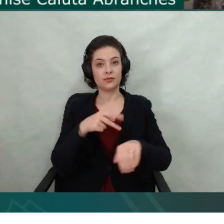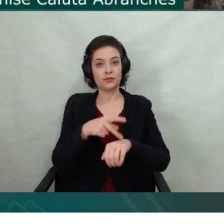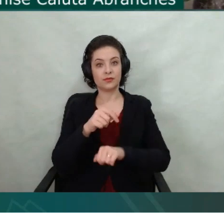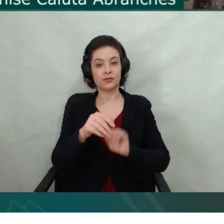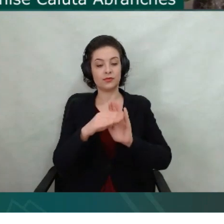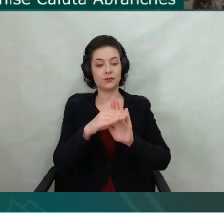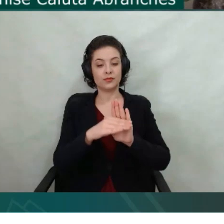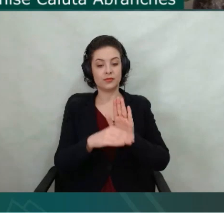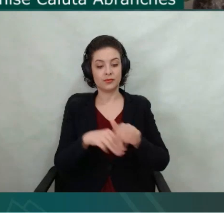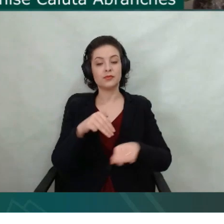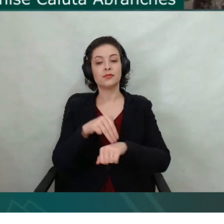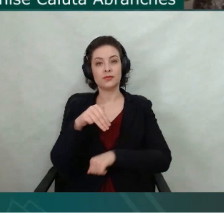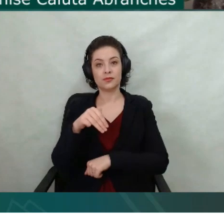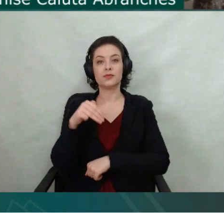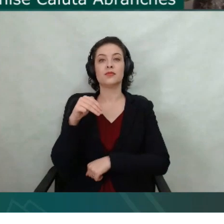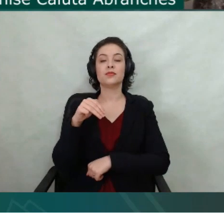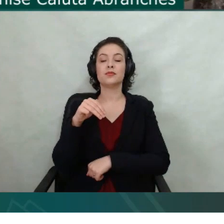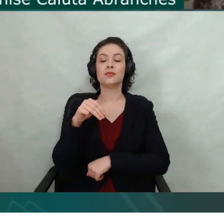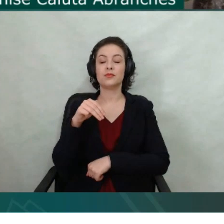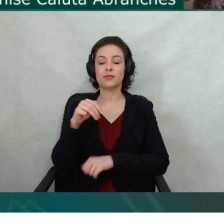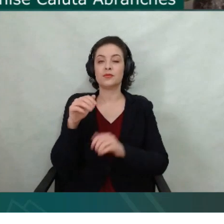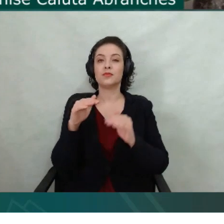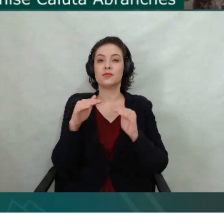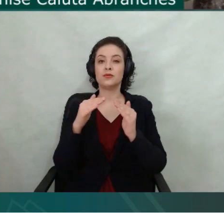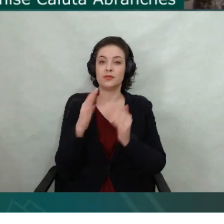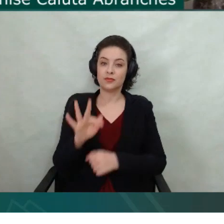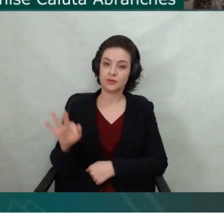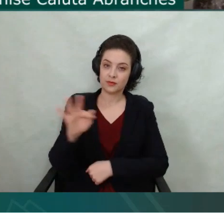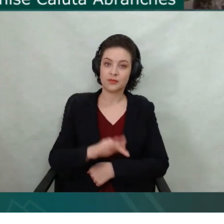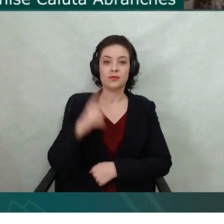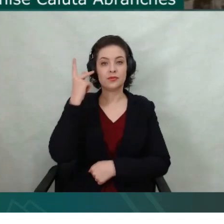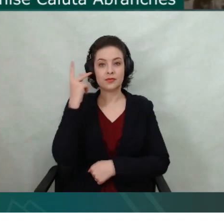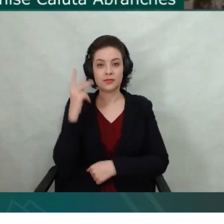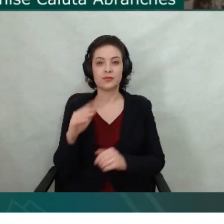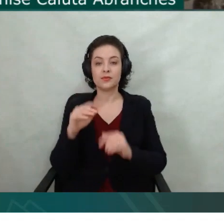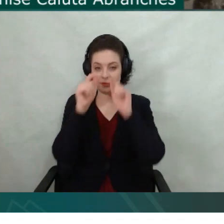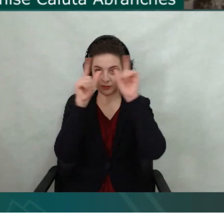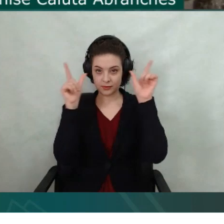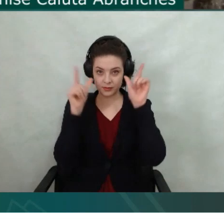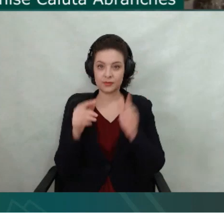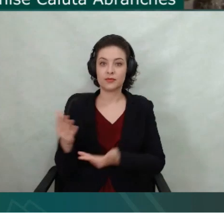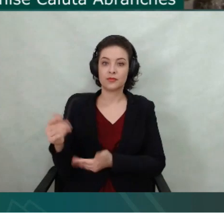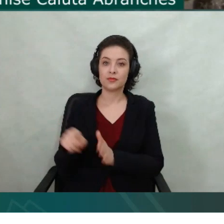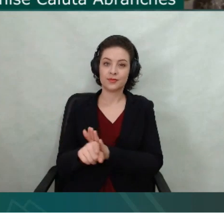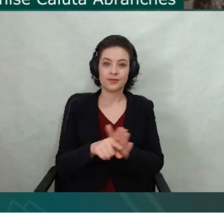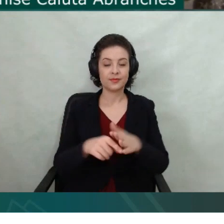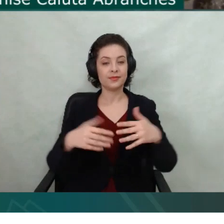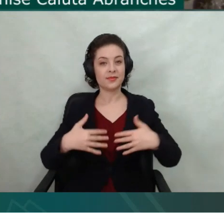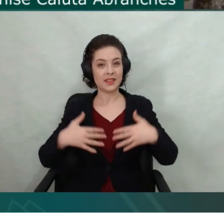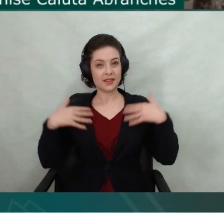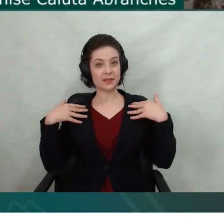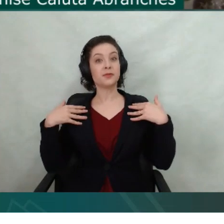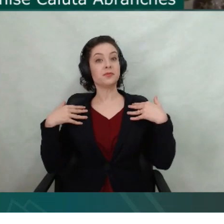Escola Paulista de Enfermagem, um jovem pesquisador com bastante entusiasmo e